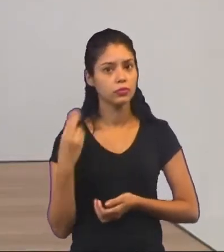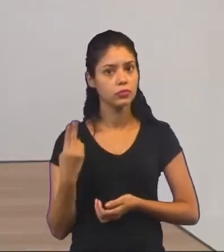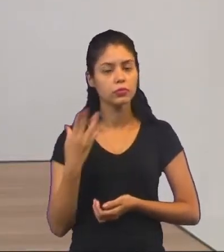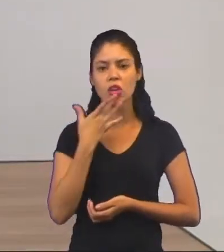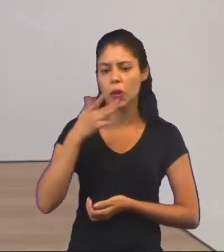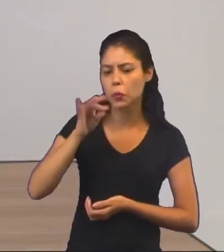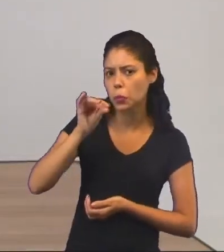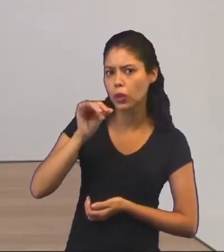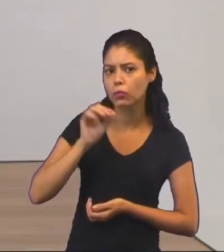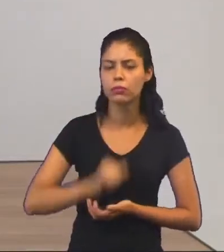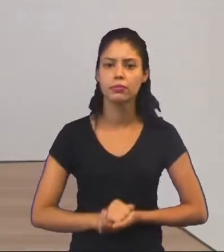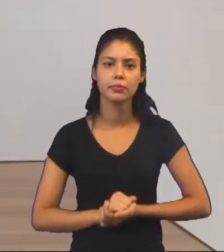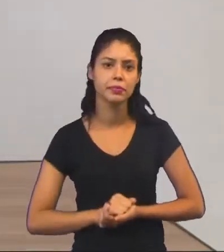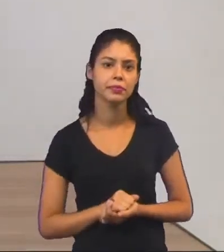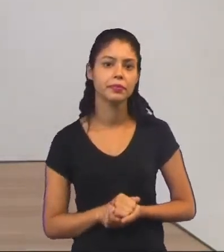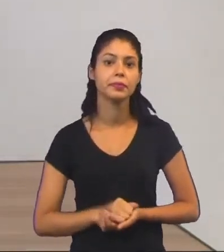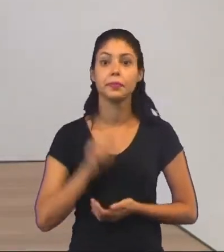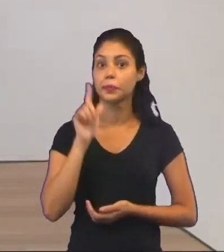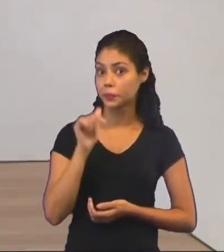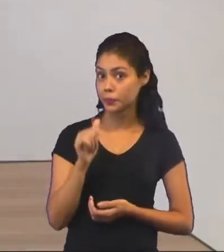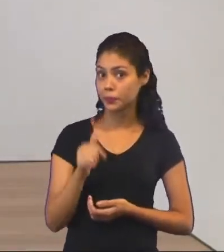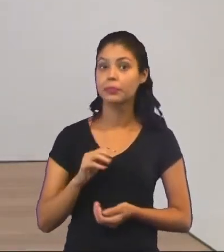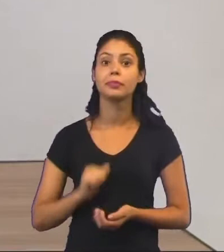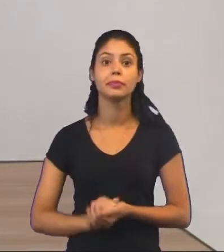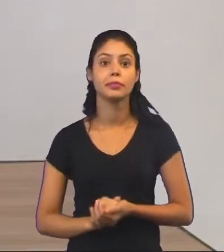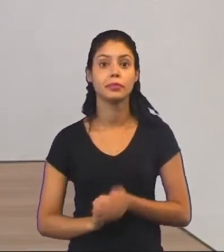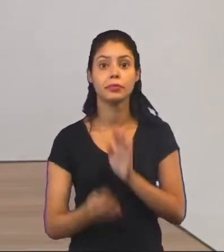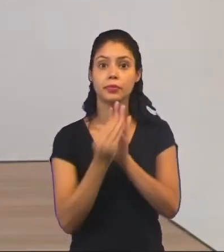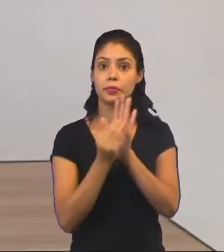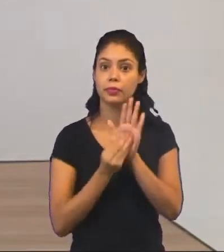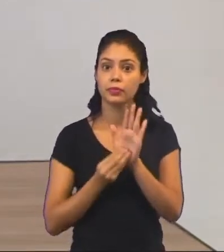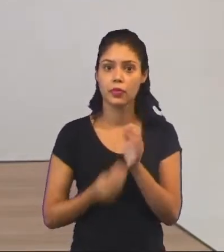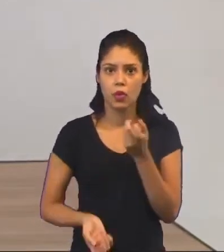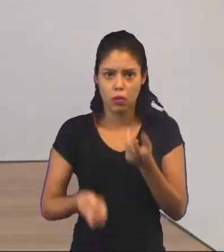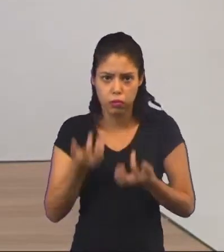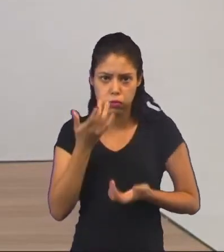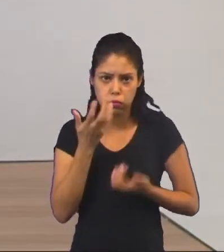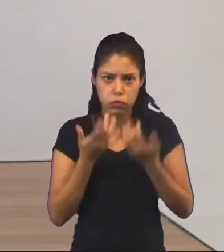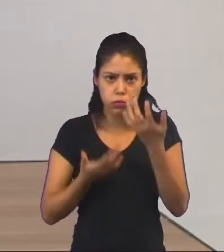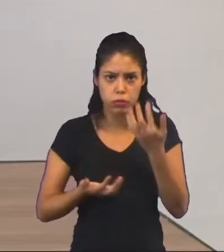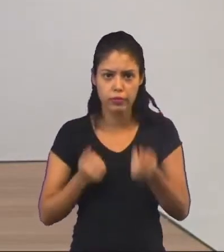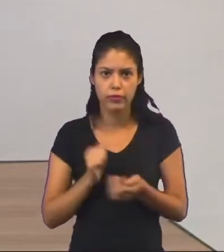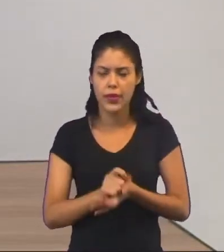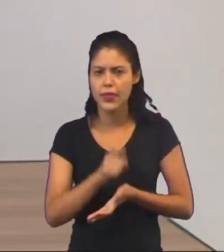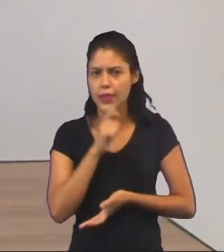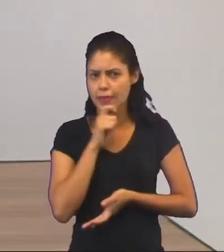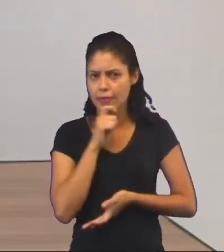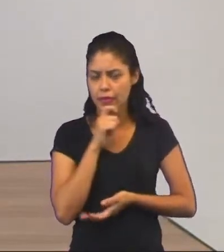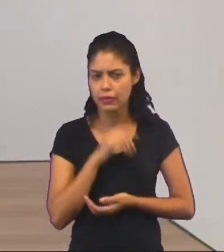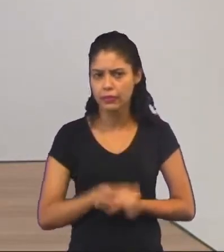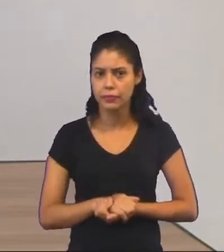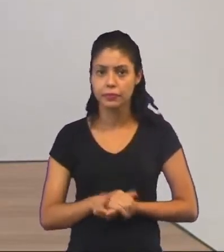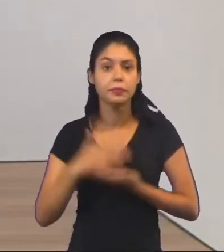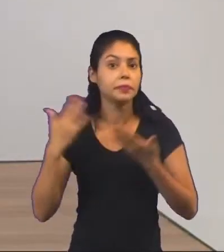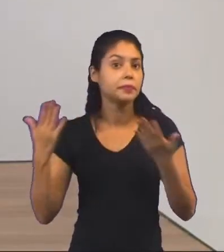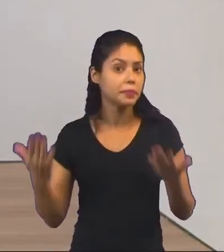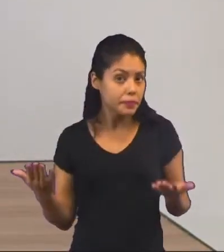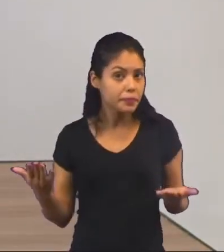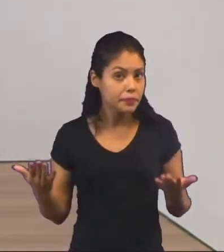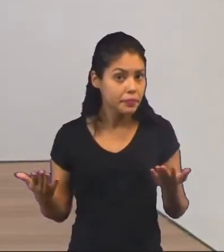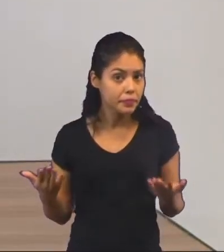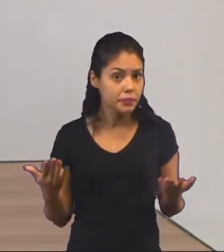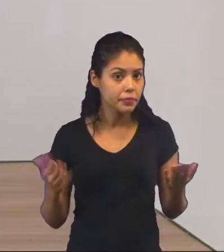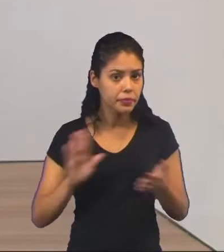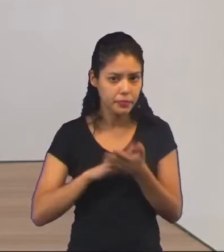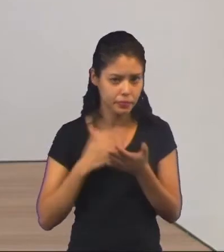uma receita salgada? Ela é uma receita quente ou uma receita fria? E aí?